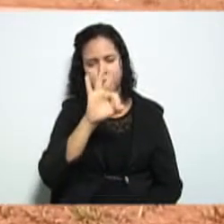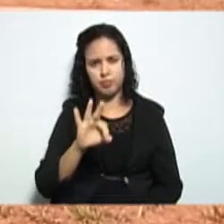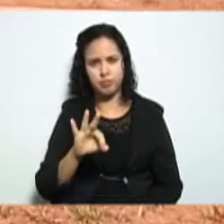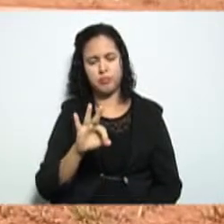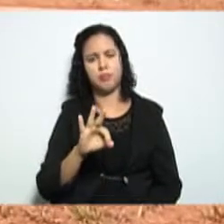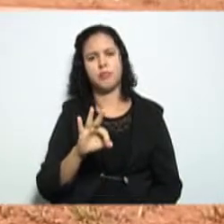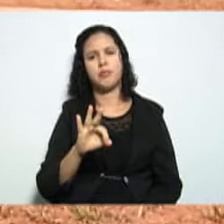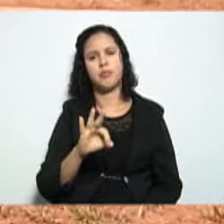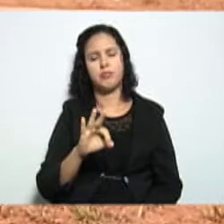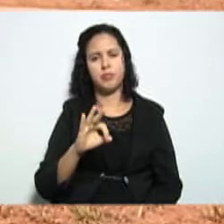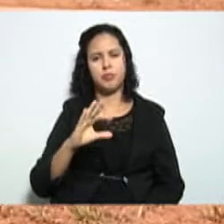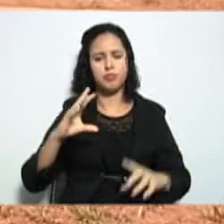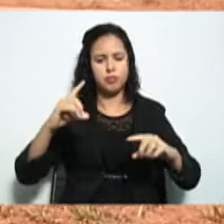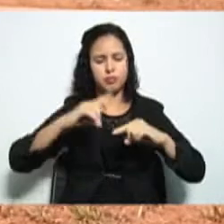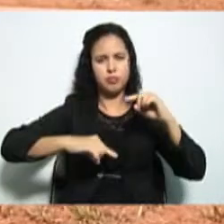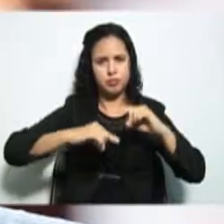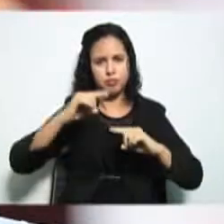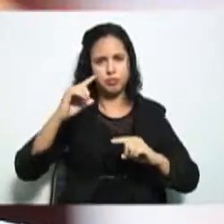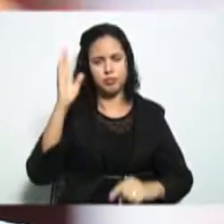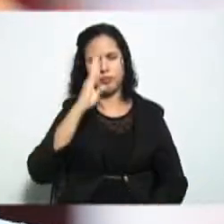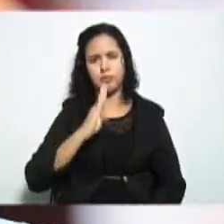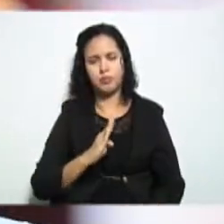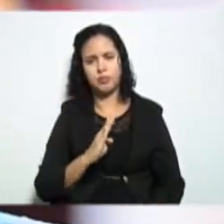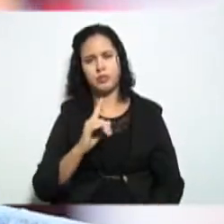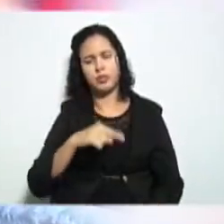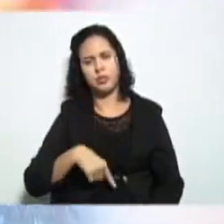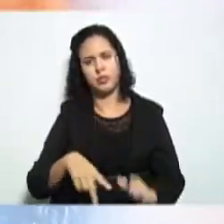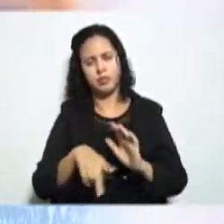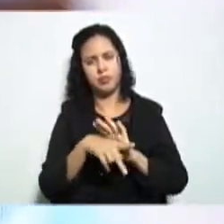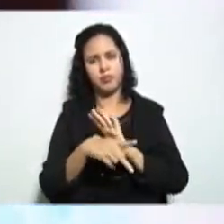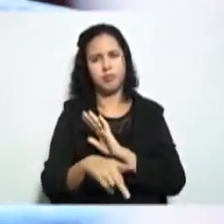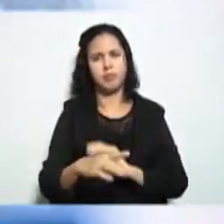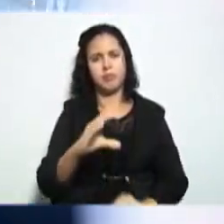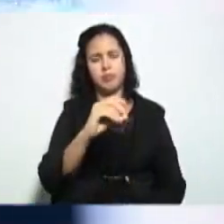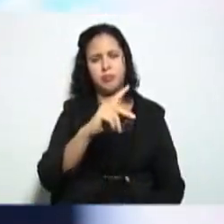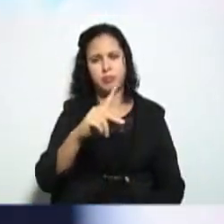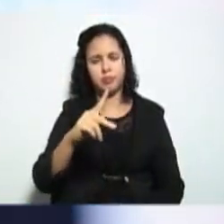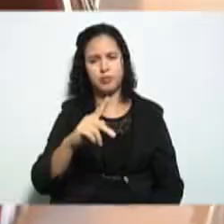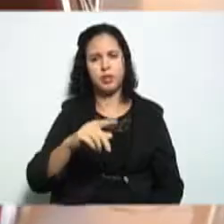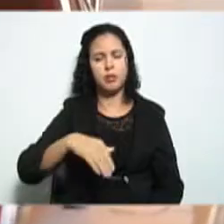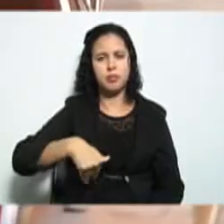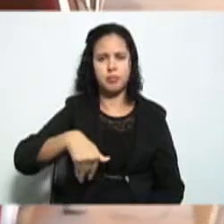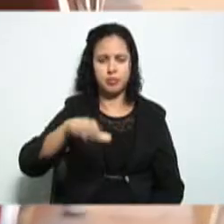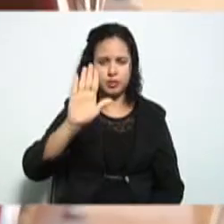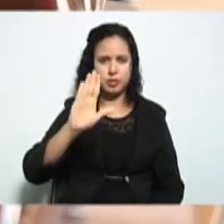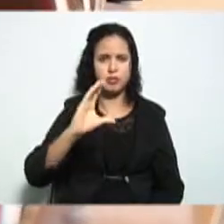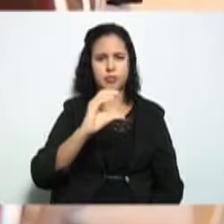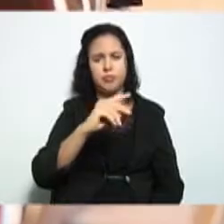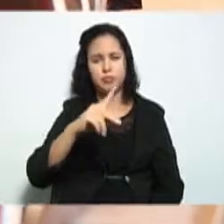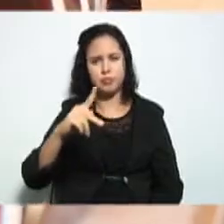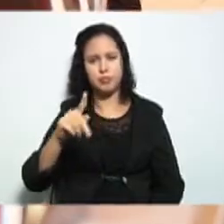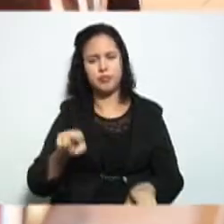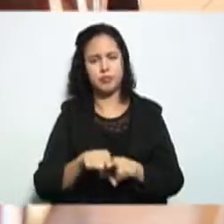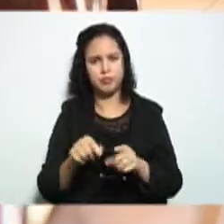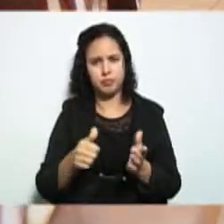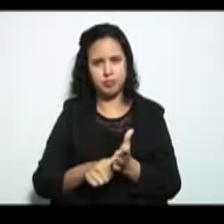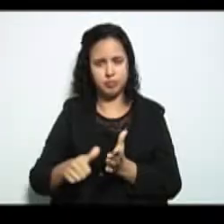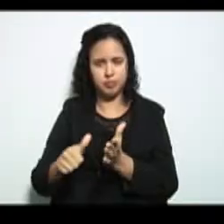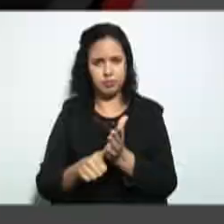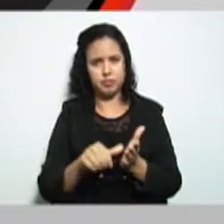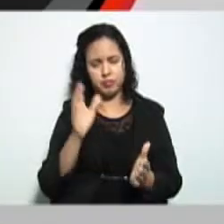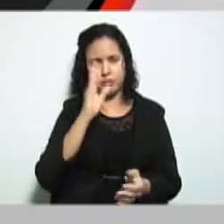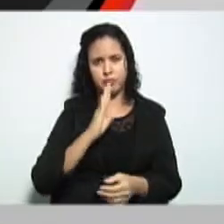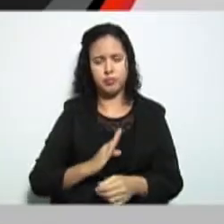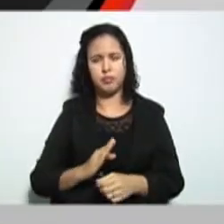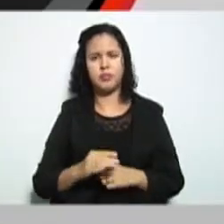de alguma maneira por uma cooperativa. É um dos ramos com maior número de cooperativas e cooperados no Brasil.